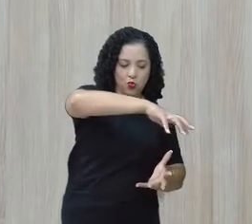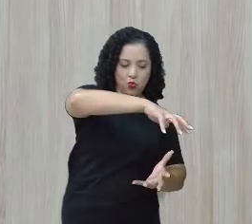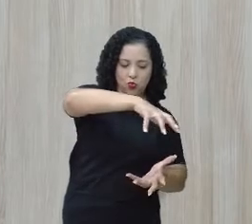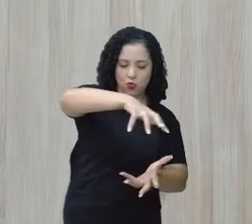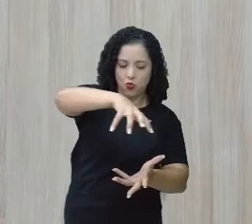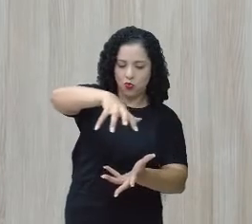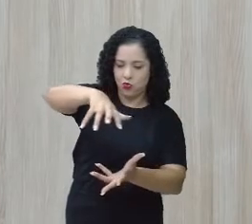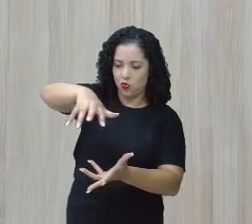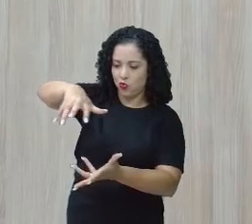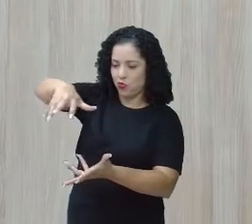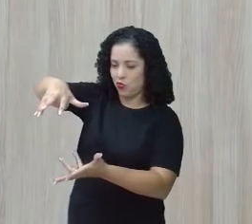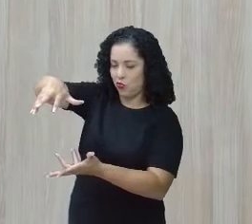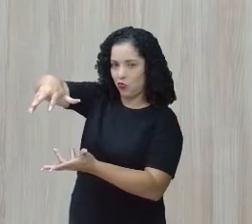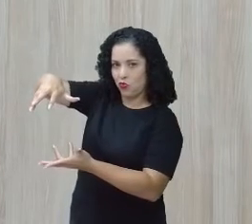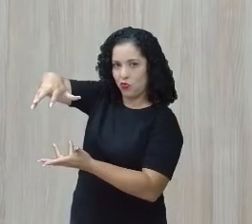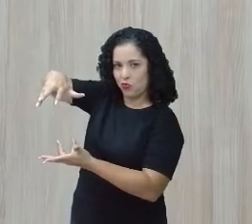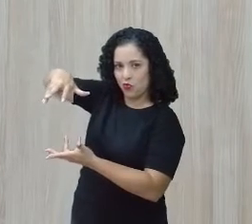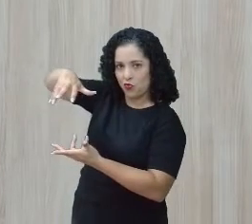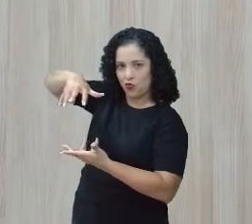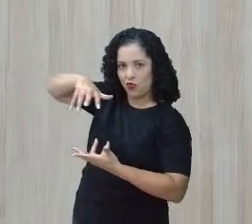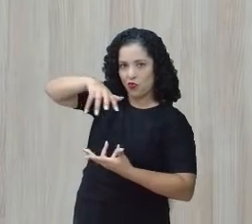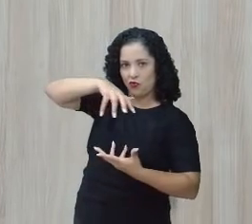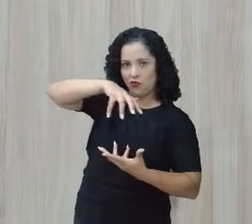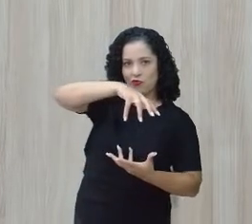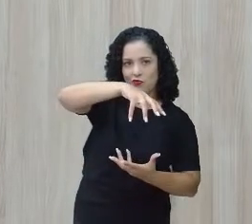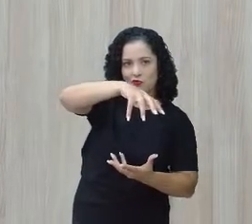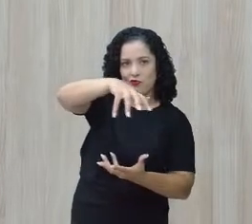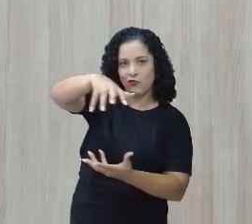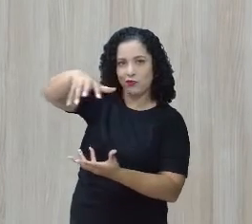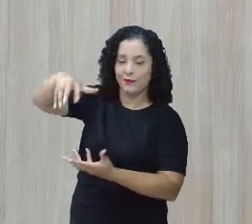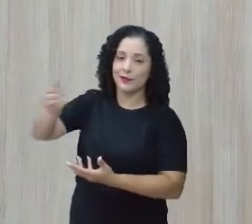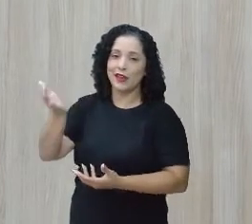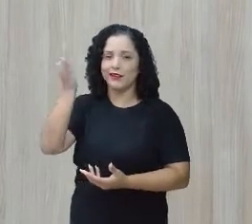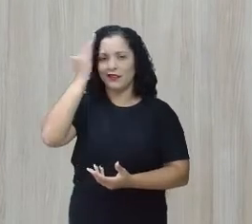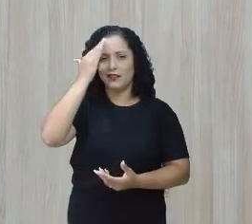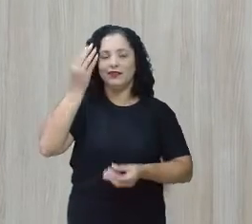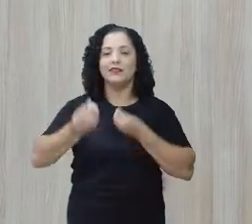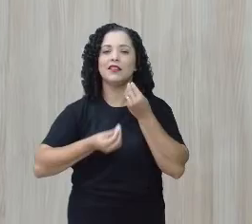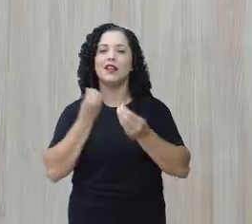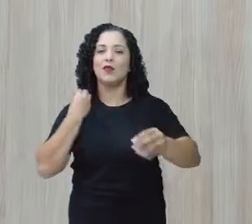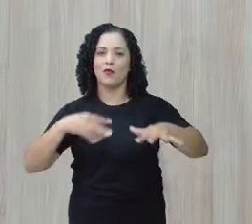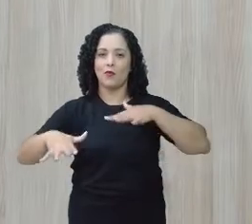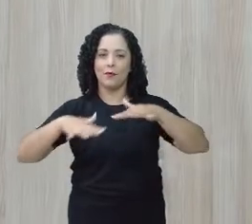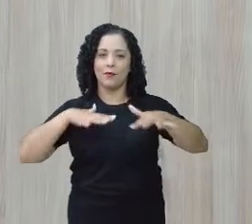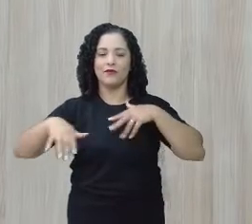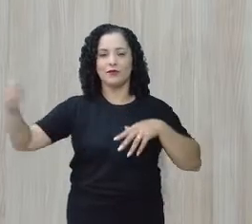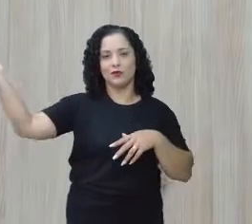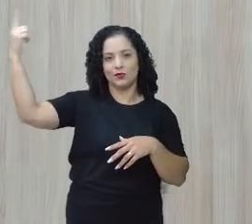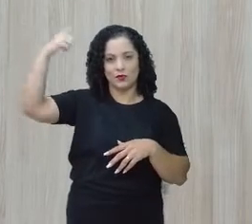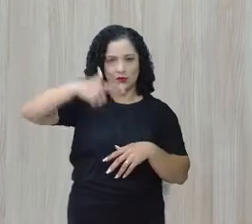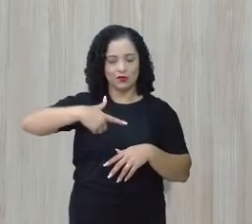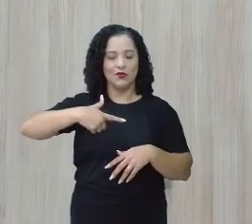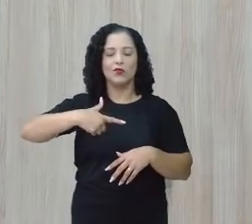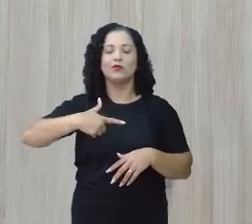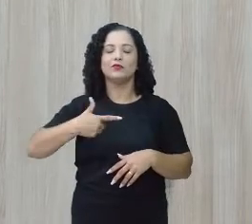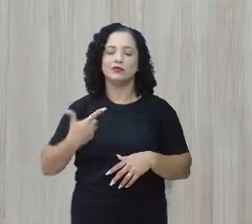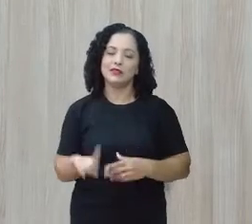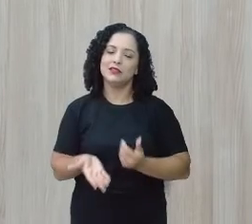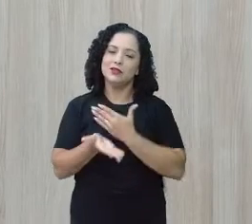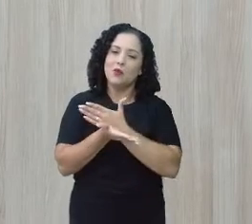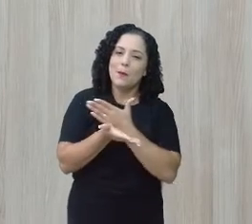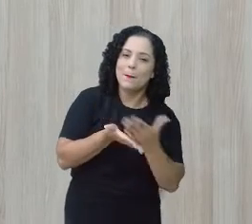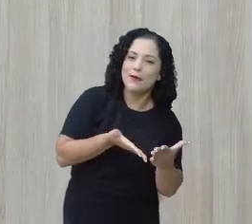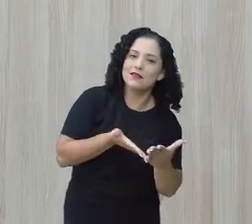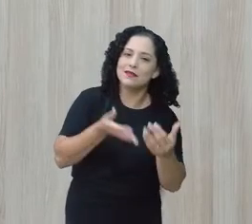assunto aí de rotação e translação para entender essa questão aí do movimento do Sol, que naturalmente a gente começa